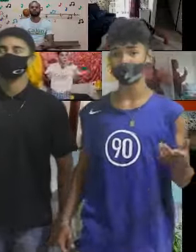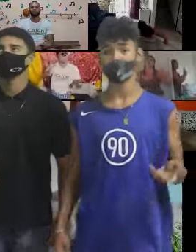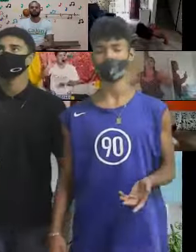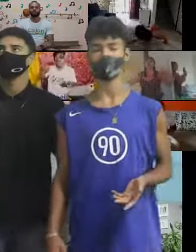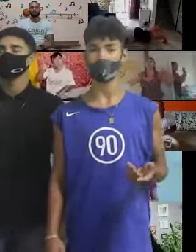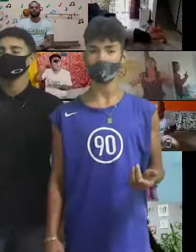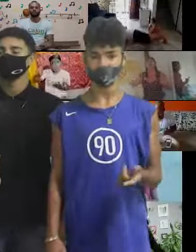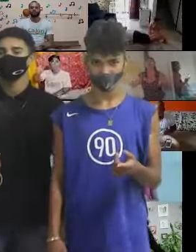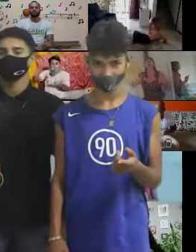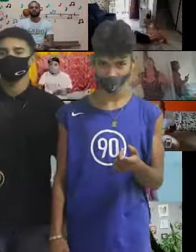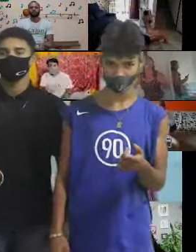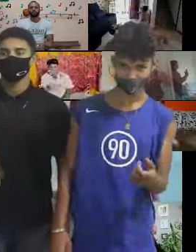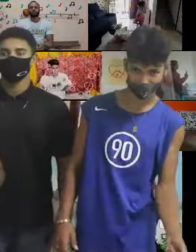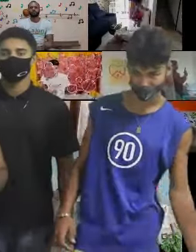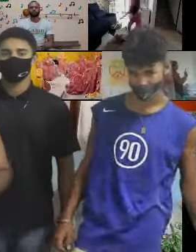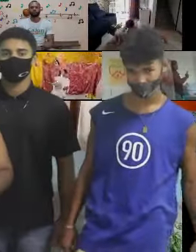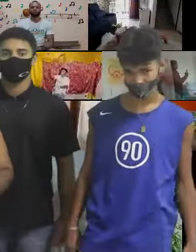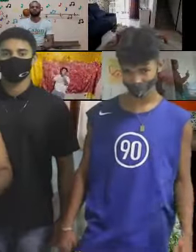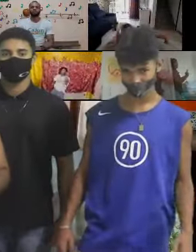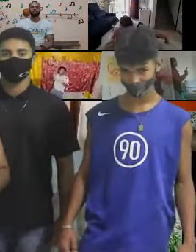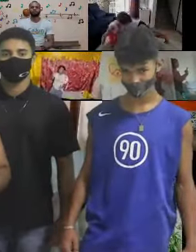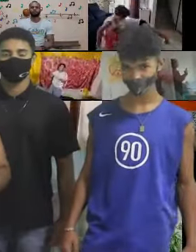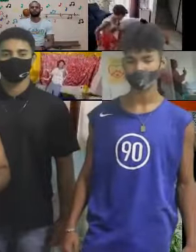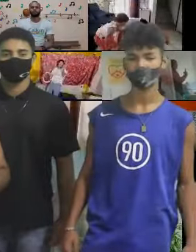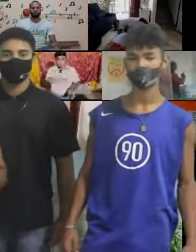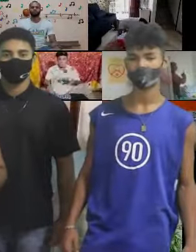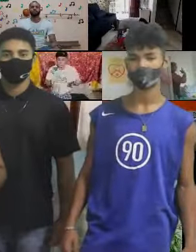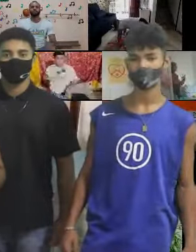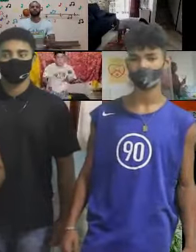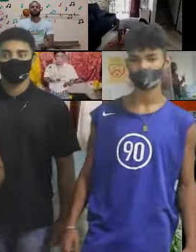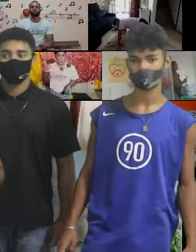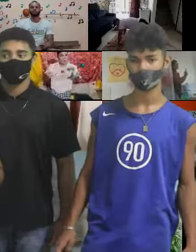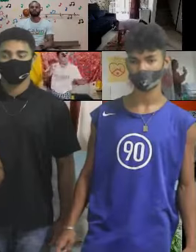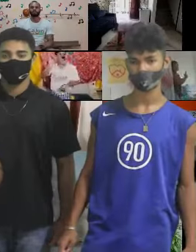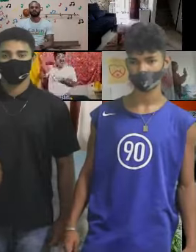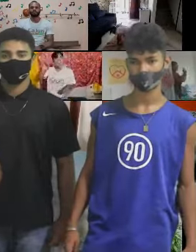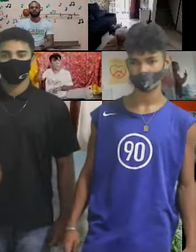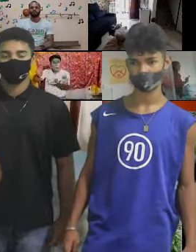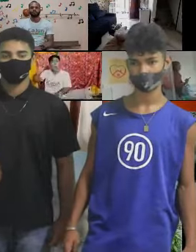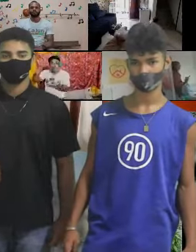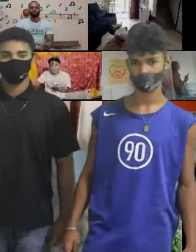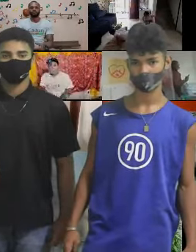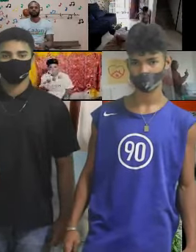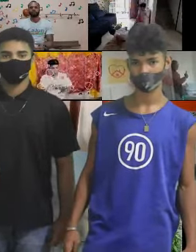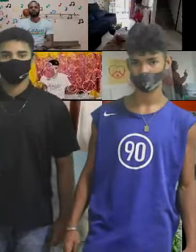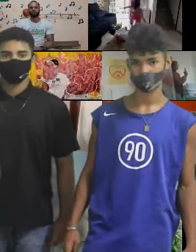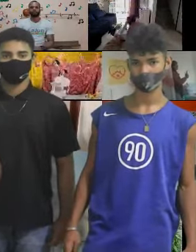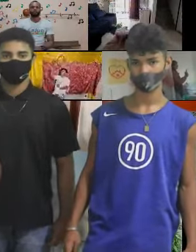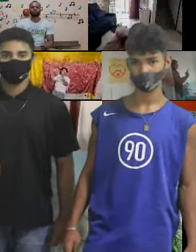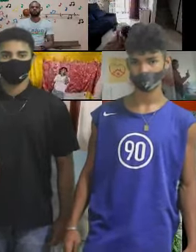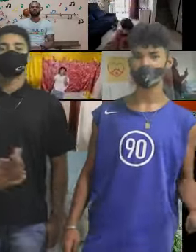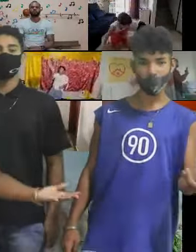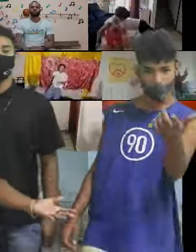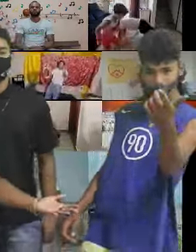para continuar pertinho de vocês. Então vem com a gente nessa viagem por alguns de 300 vídeos que foram feitos com muito carinho para todos nós nesse